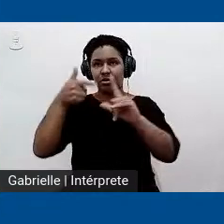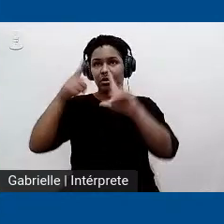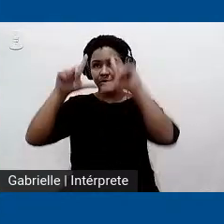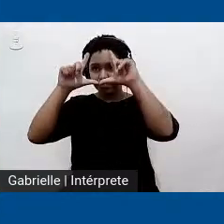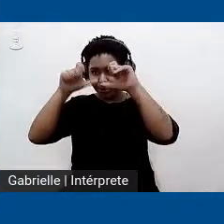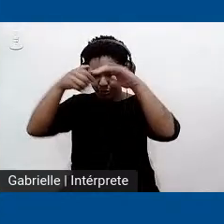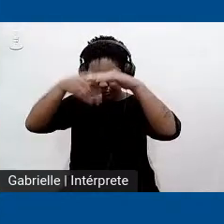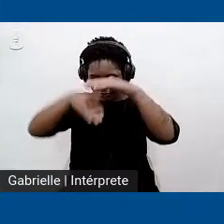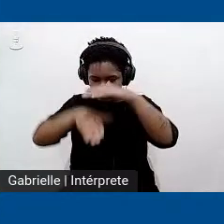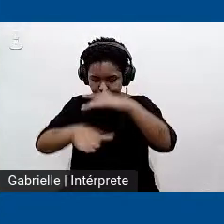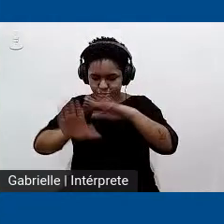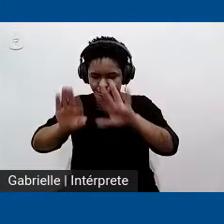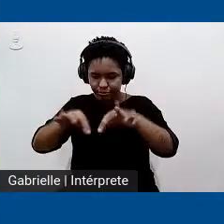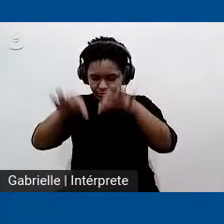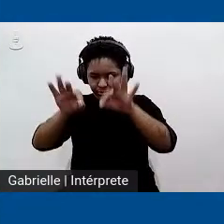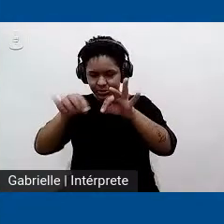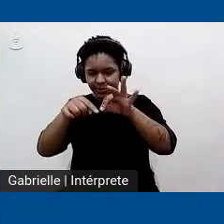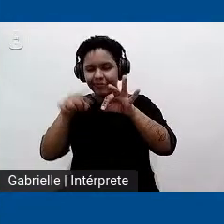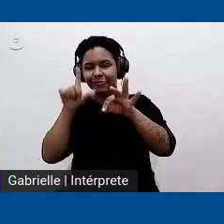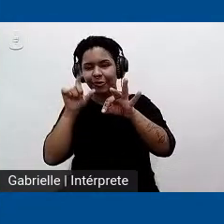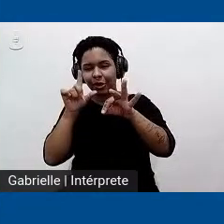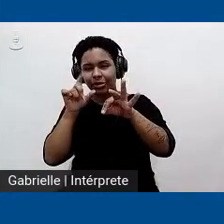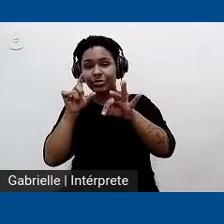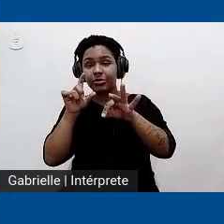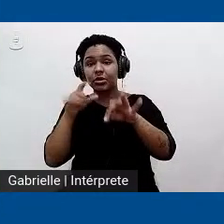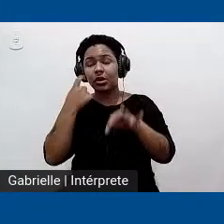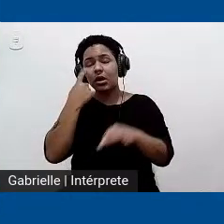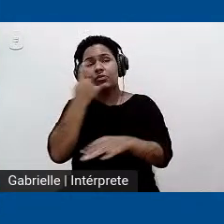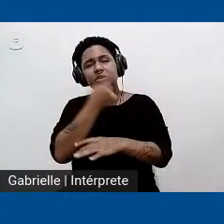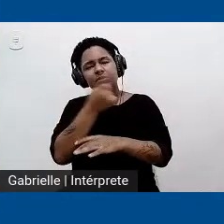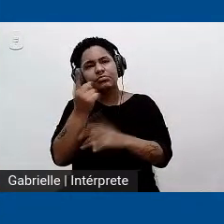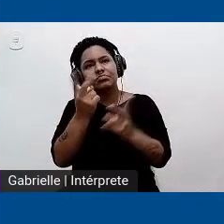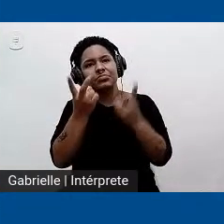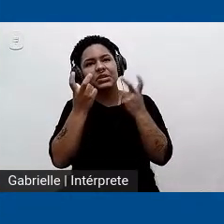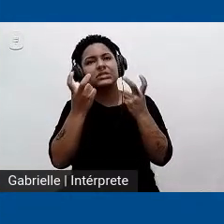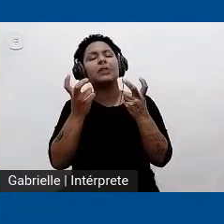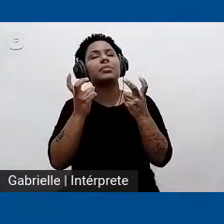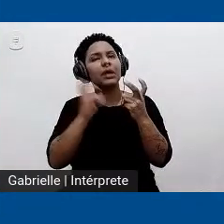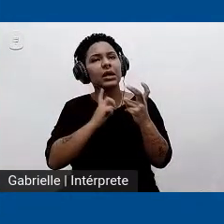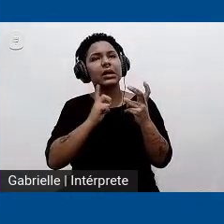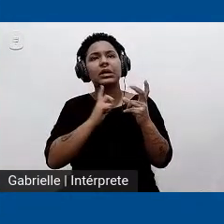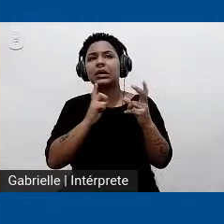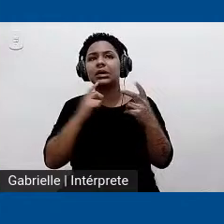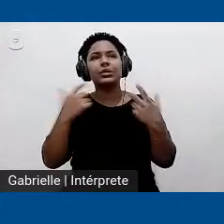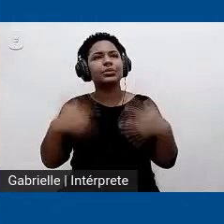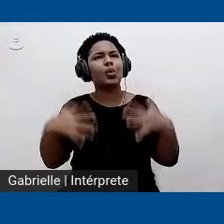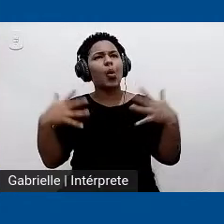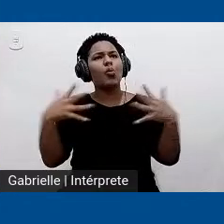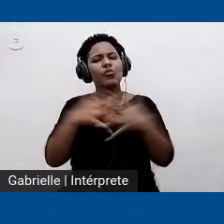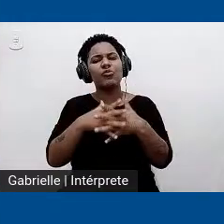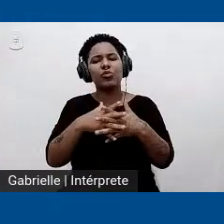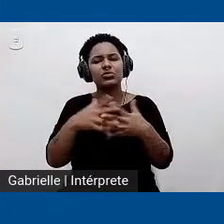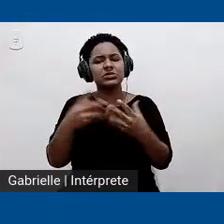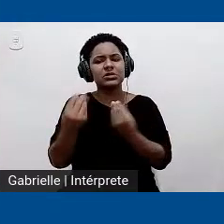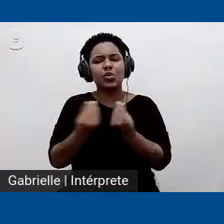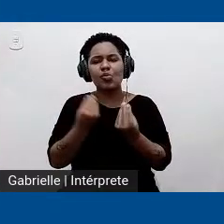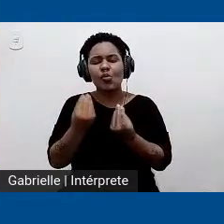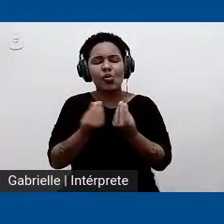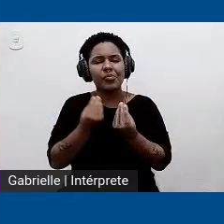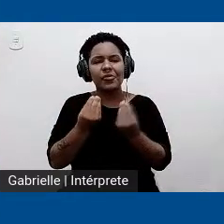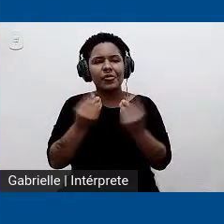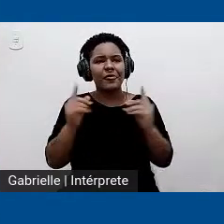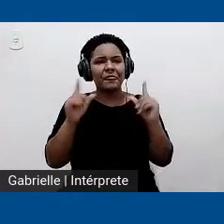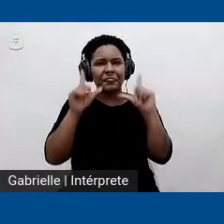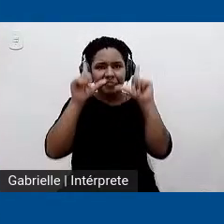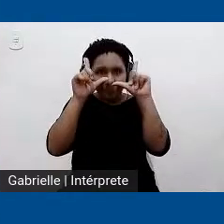perceber que há uma assim, percepção totalmente confusa do que é a